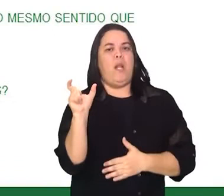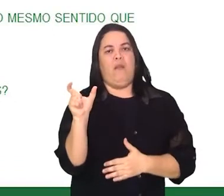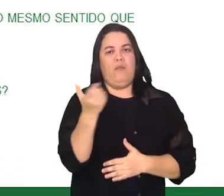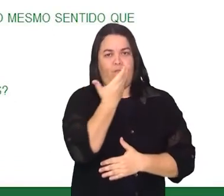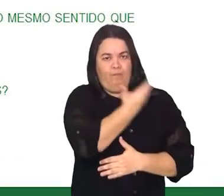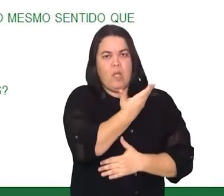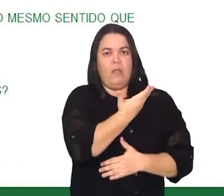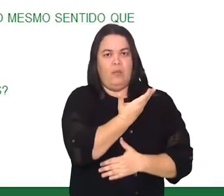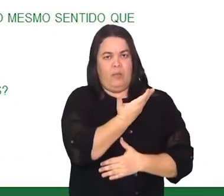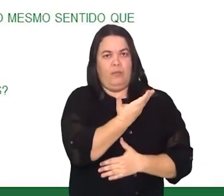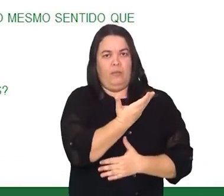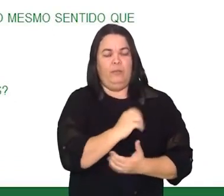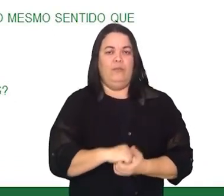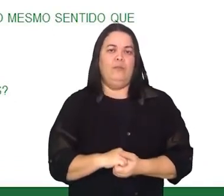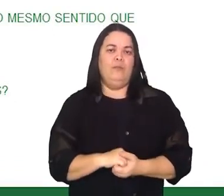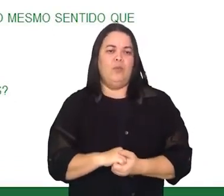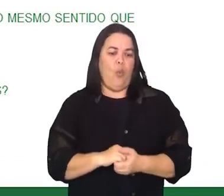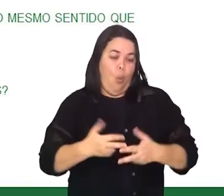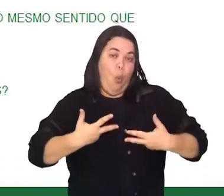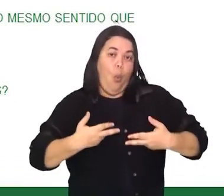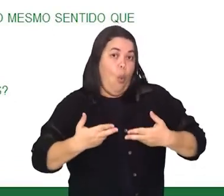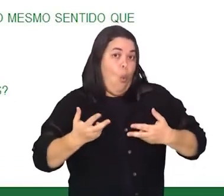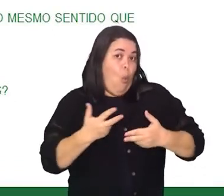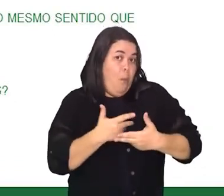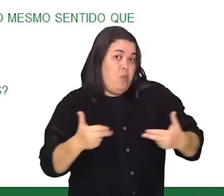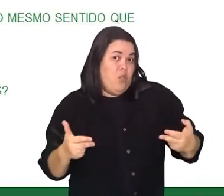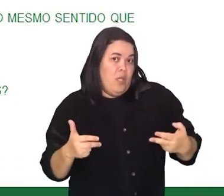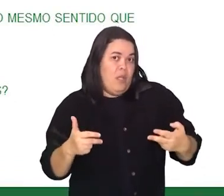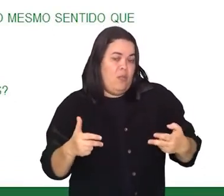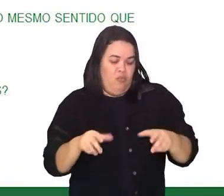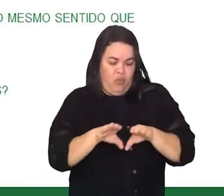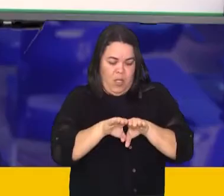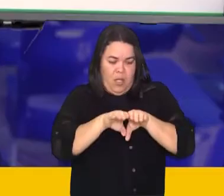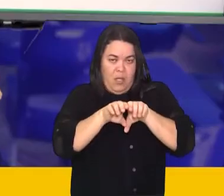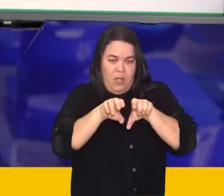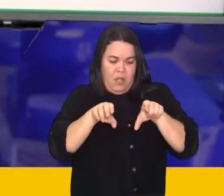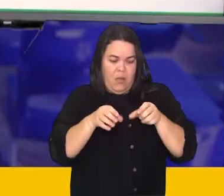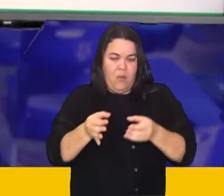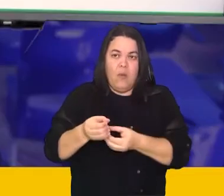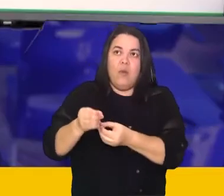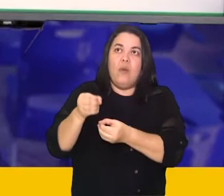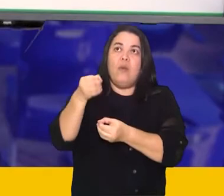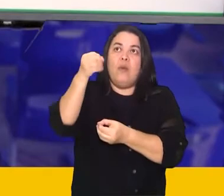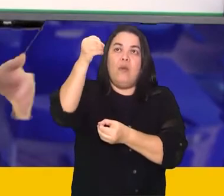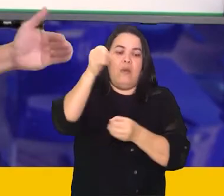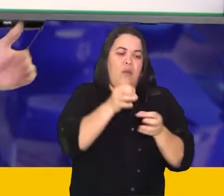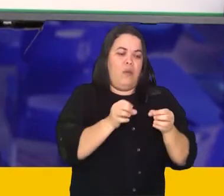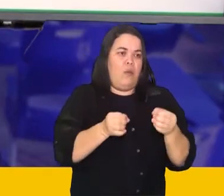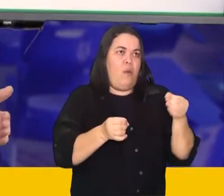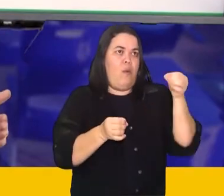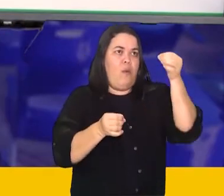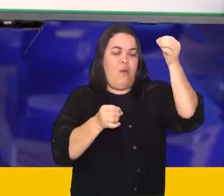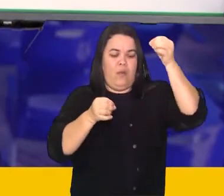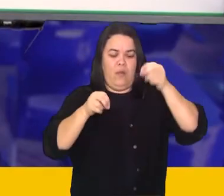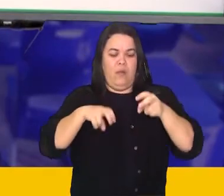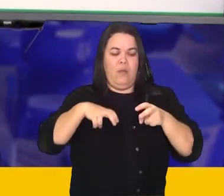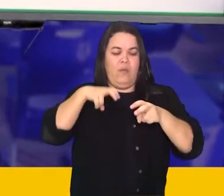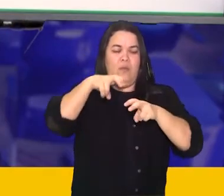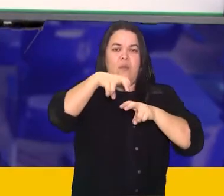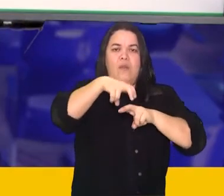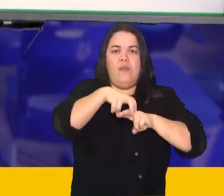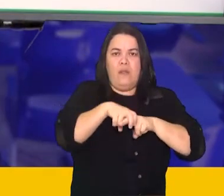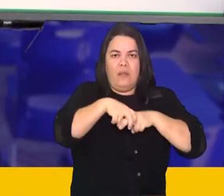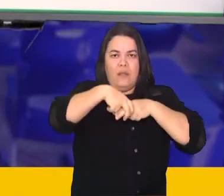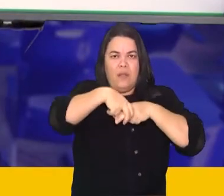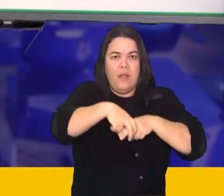mesmo, o objeto, a estrutura, que tem o suporte, que tem o assento, e a pessoa senta-se e balança. E a